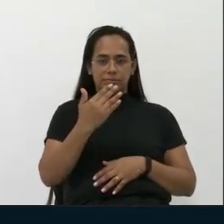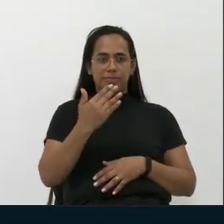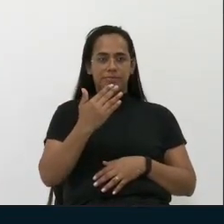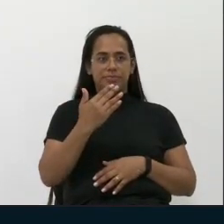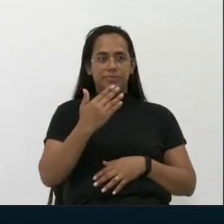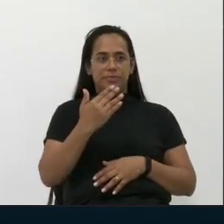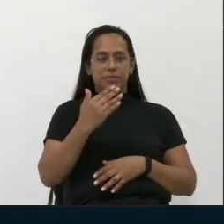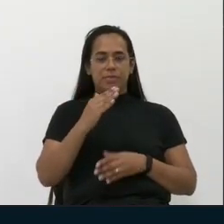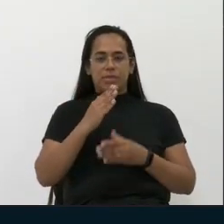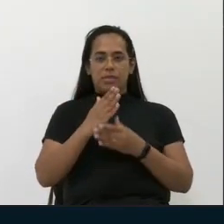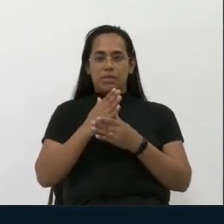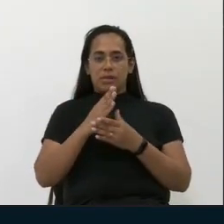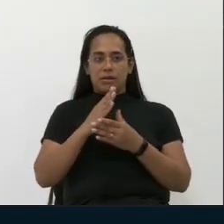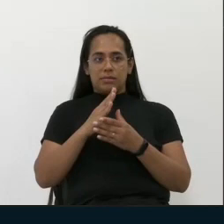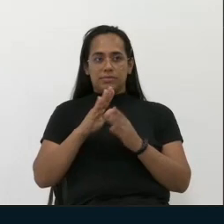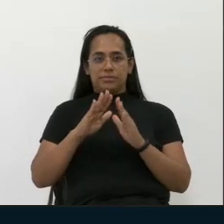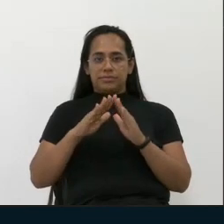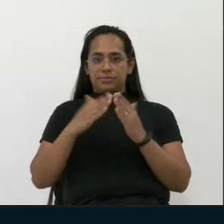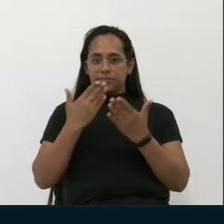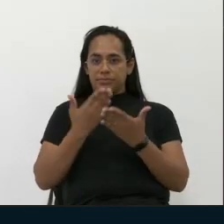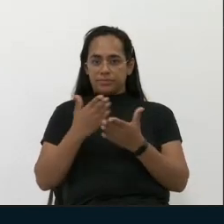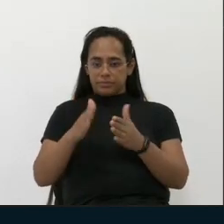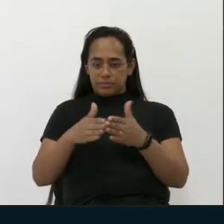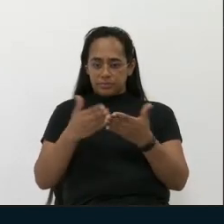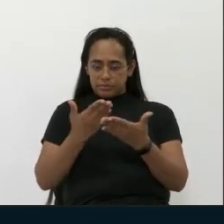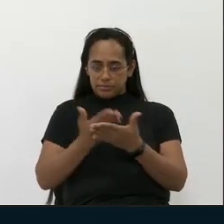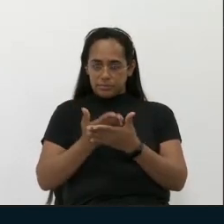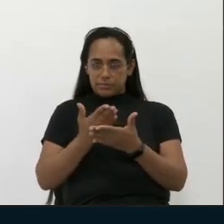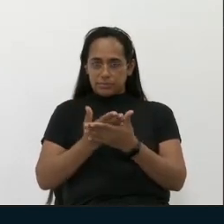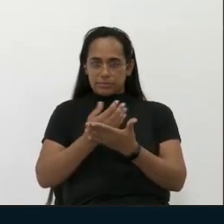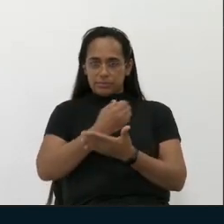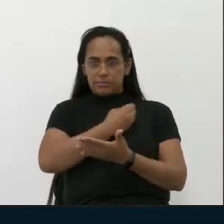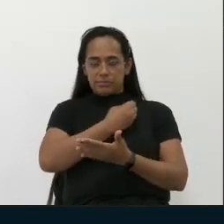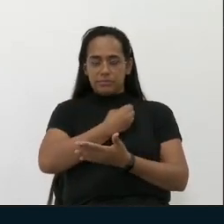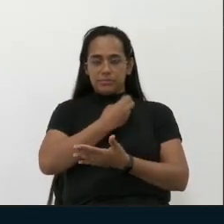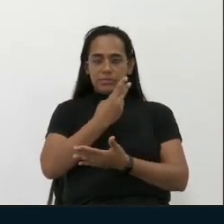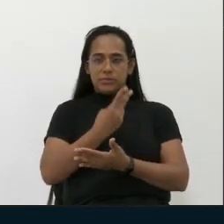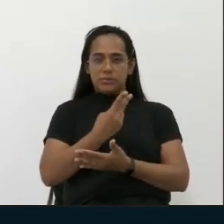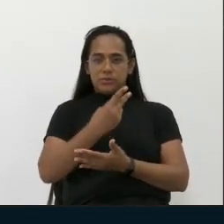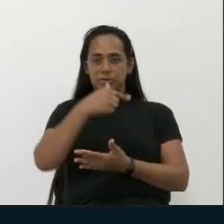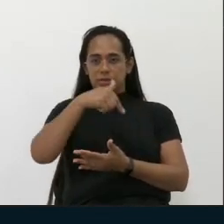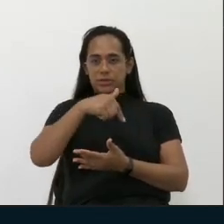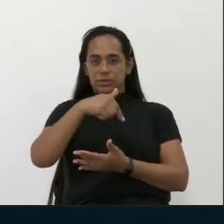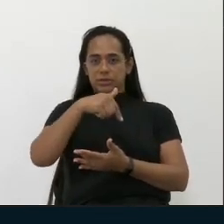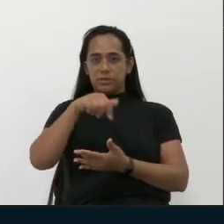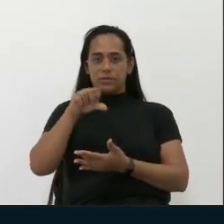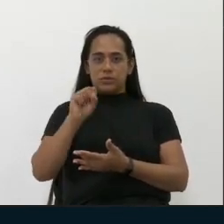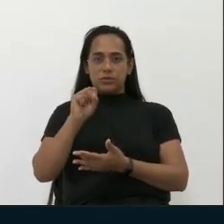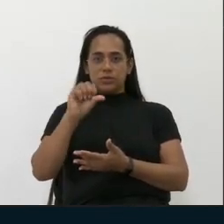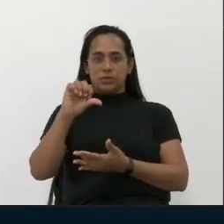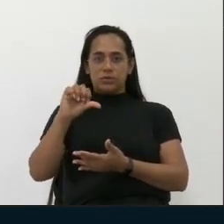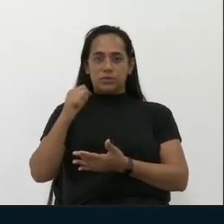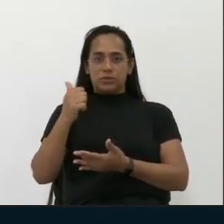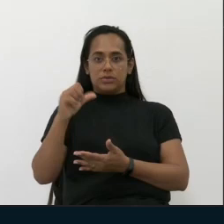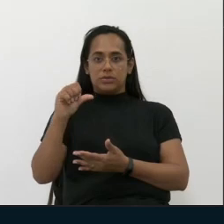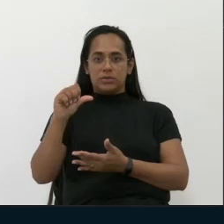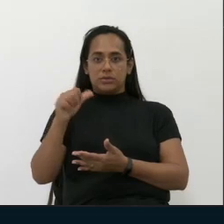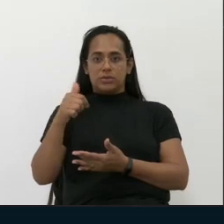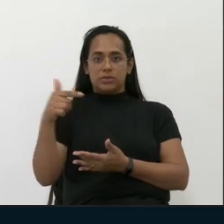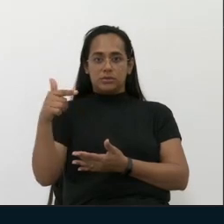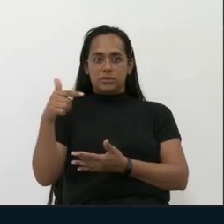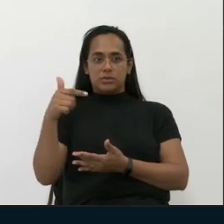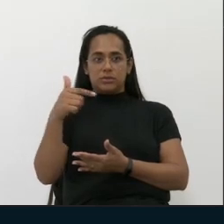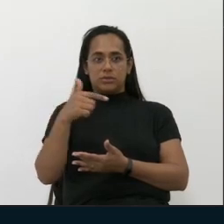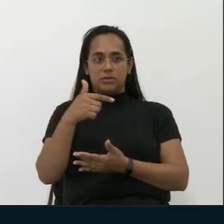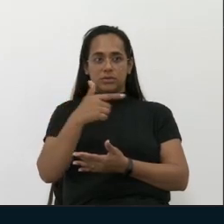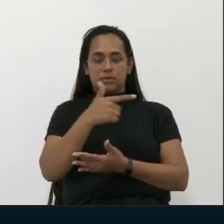os requerimentos de número 2, 7, 8, 9, 10, 11, 10, 12, 13, 16,